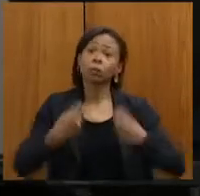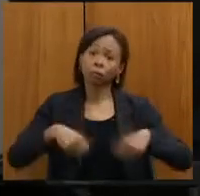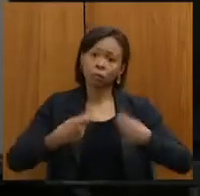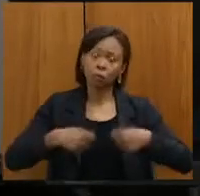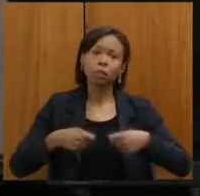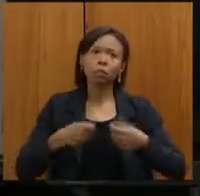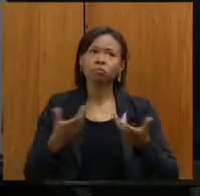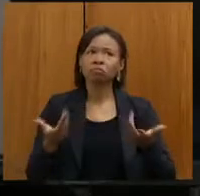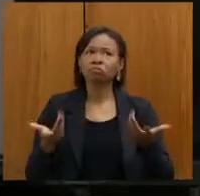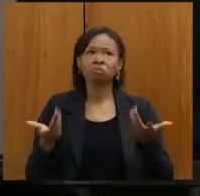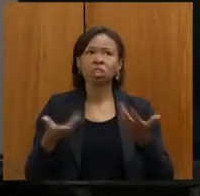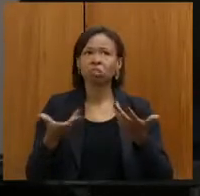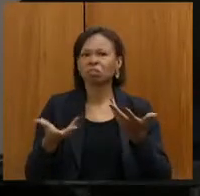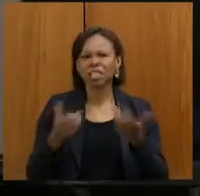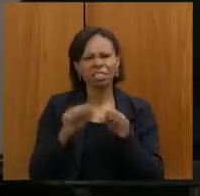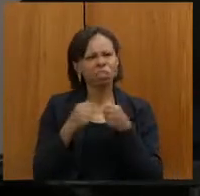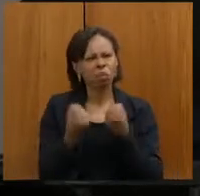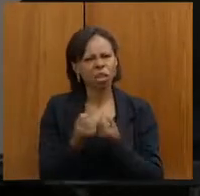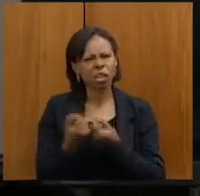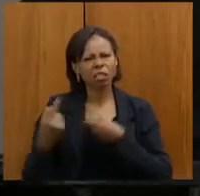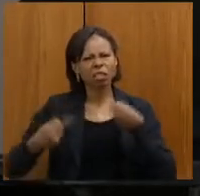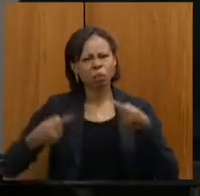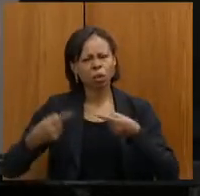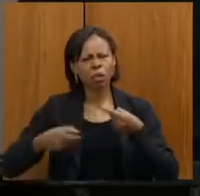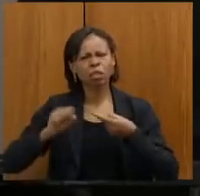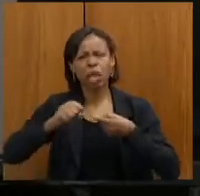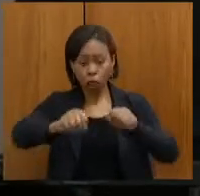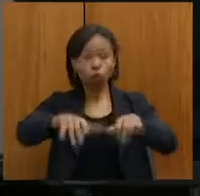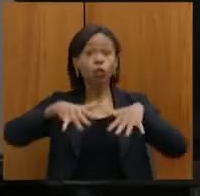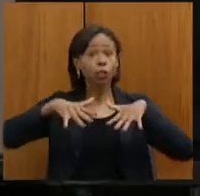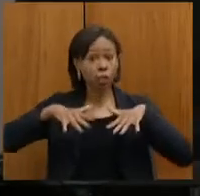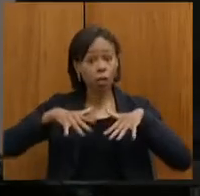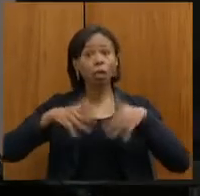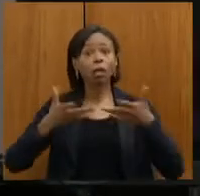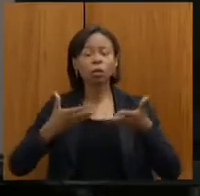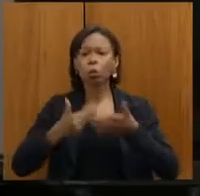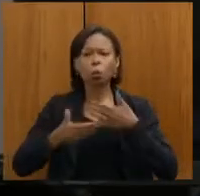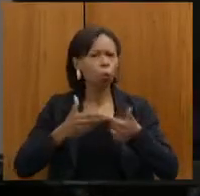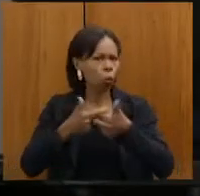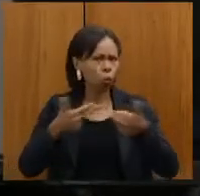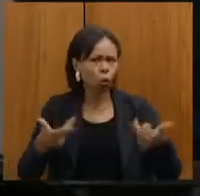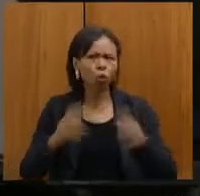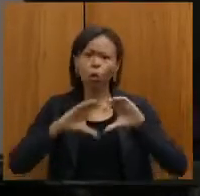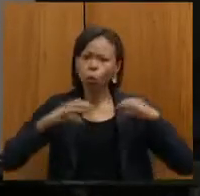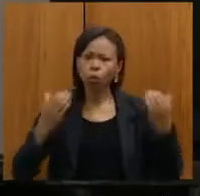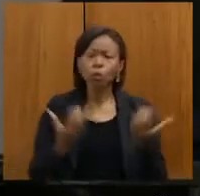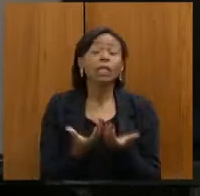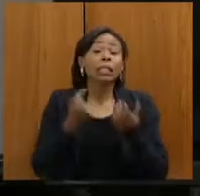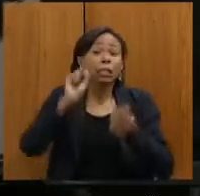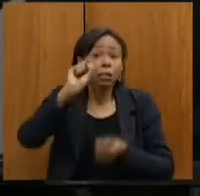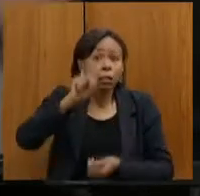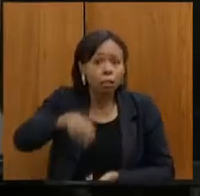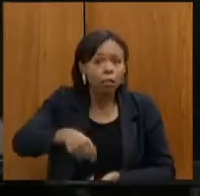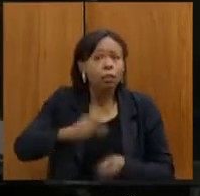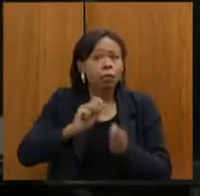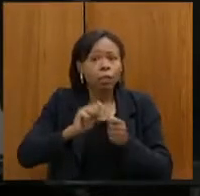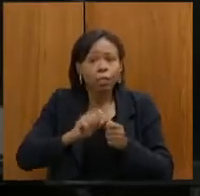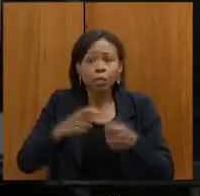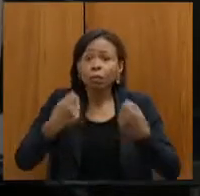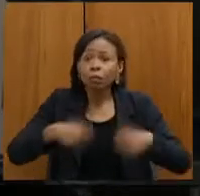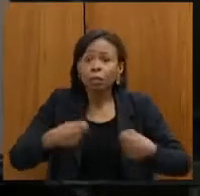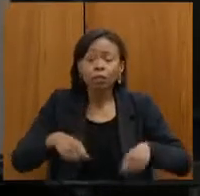eu nem sei que seminários e debates audiência pública o que for congresso Vamos sim porque o